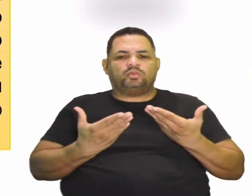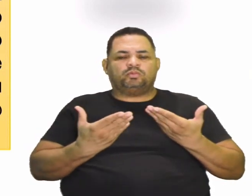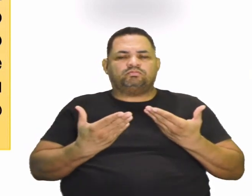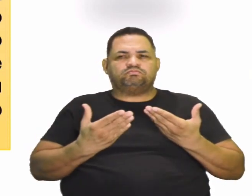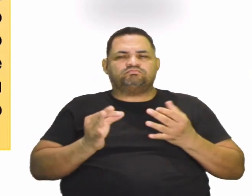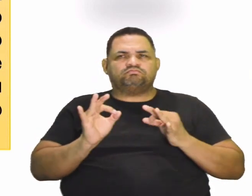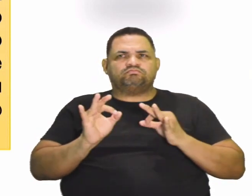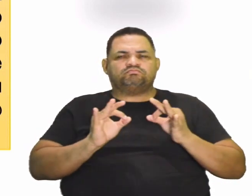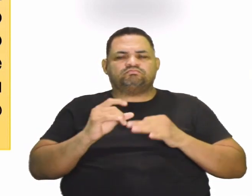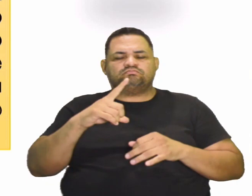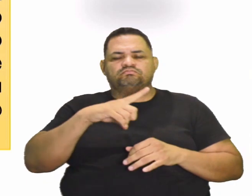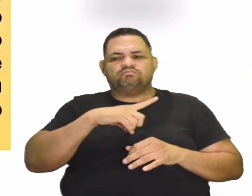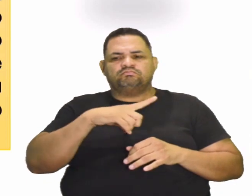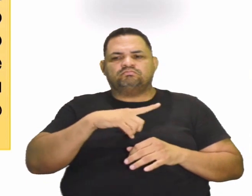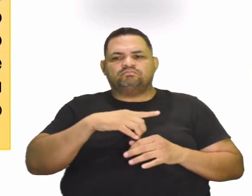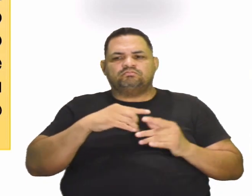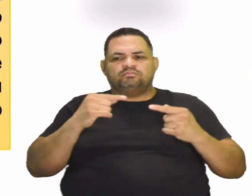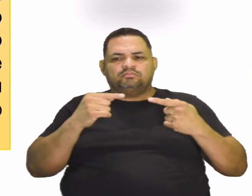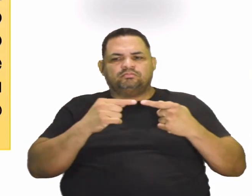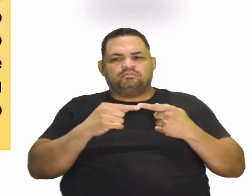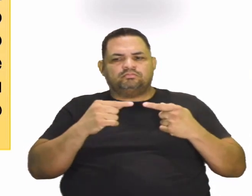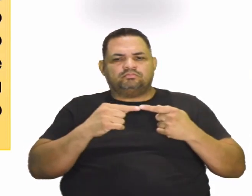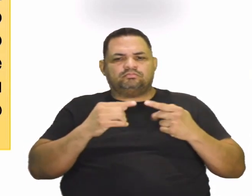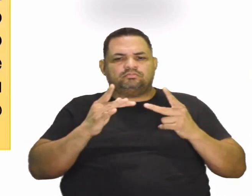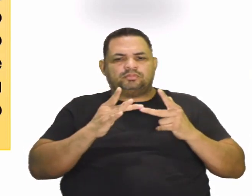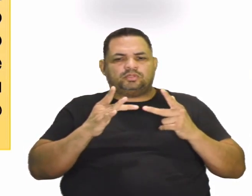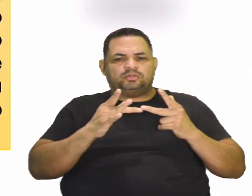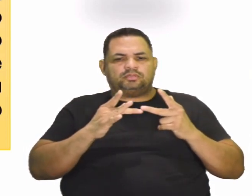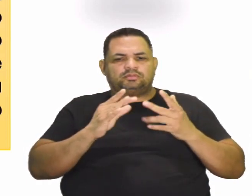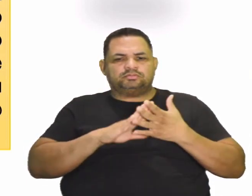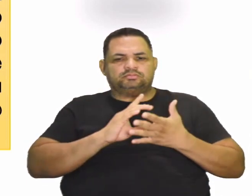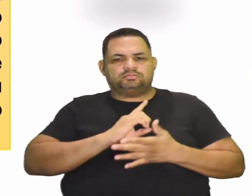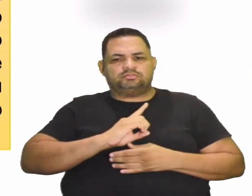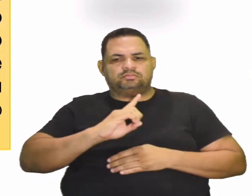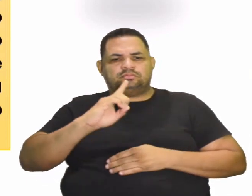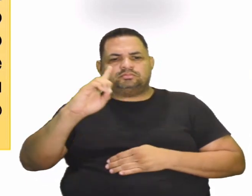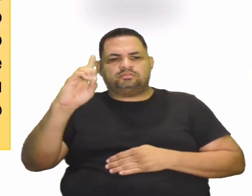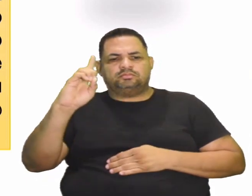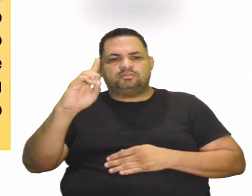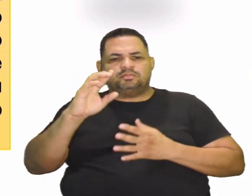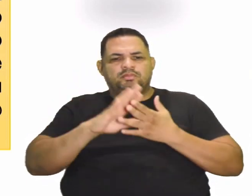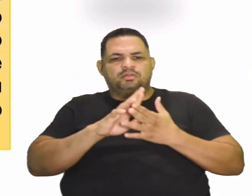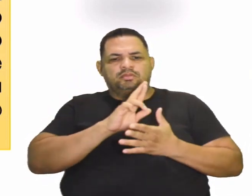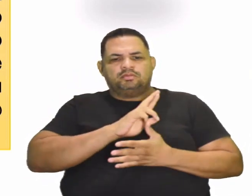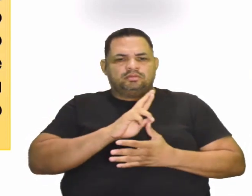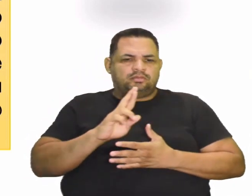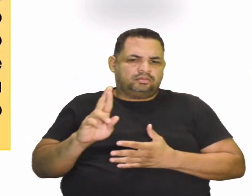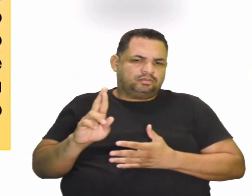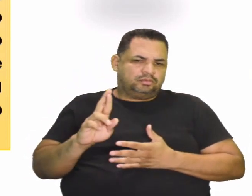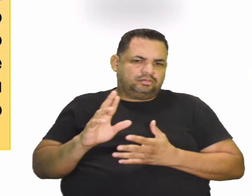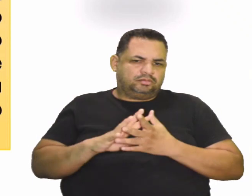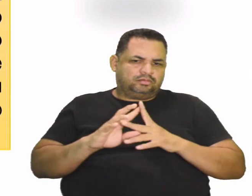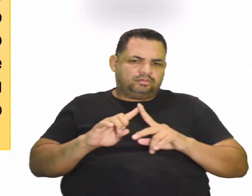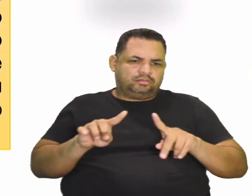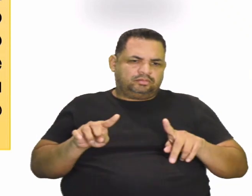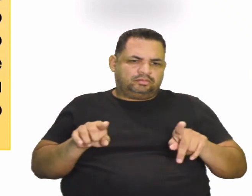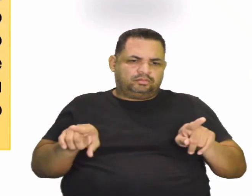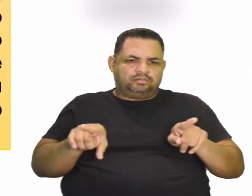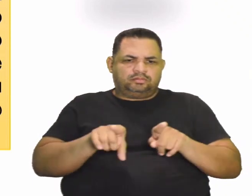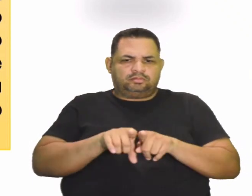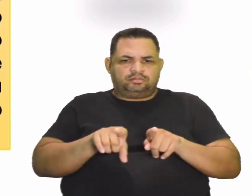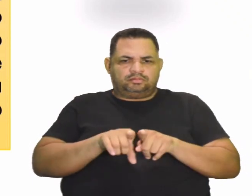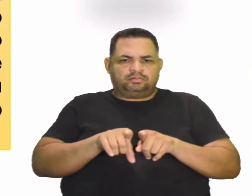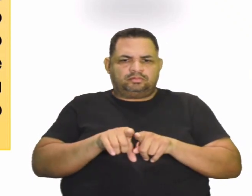De ter esse contato com o divino, com a religião, porém também